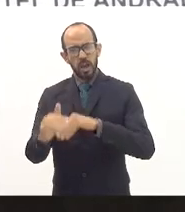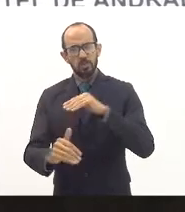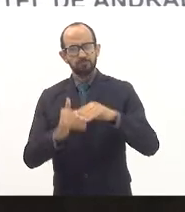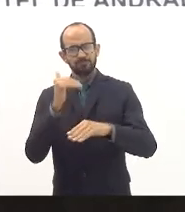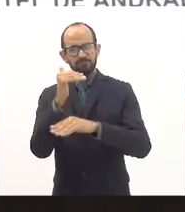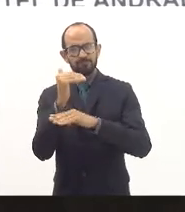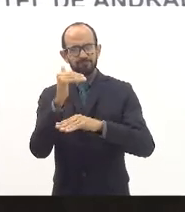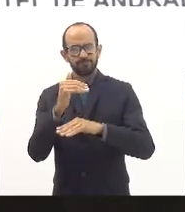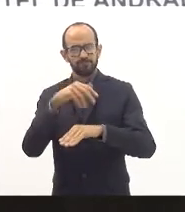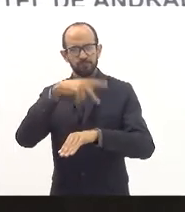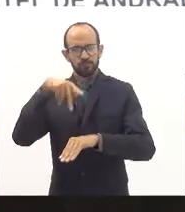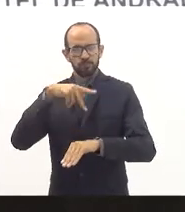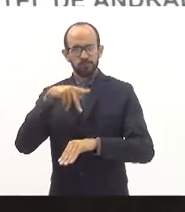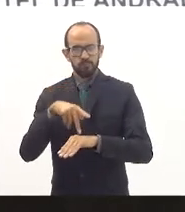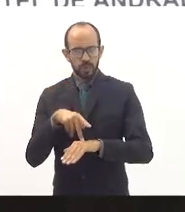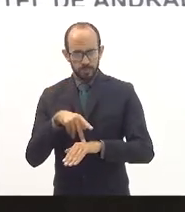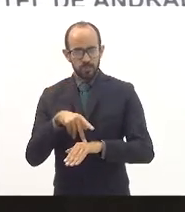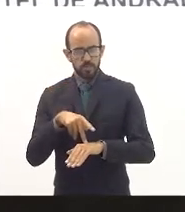do país.